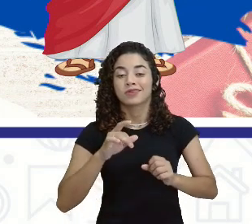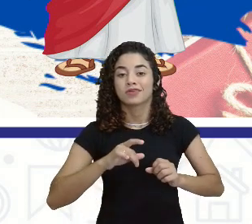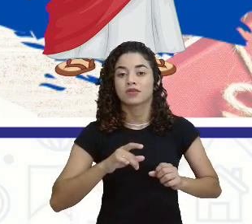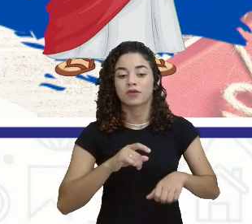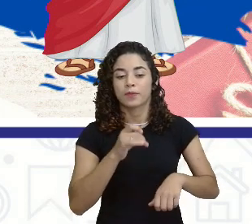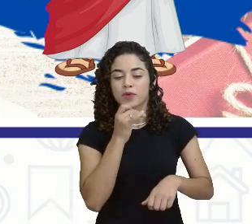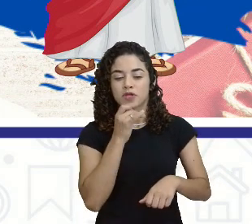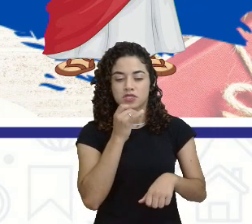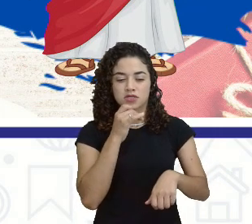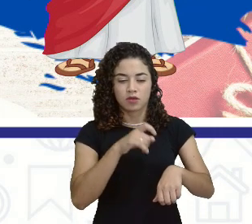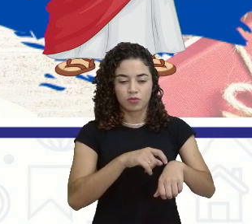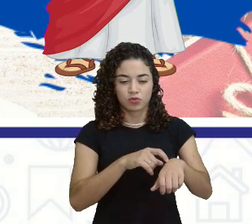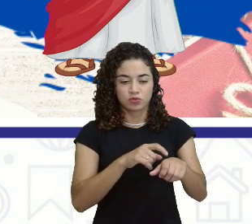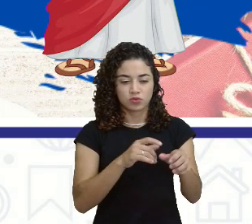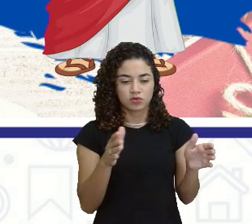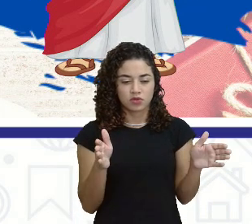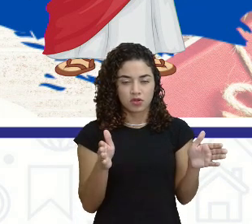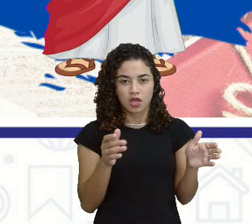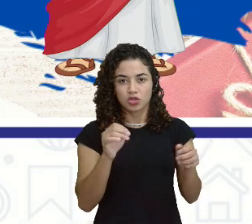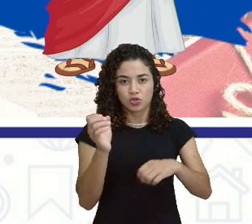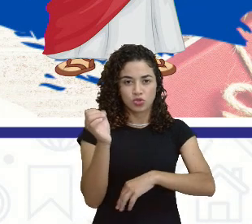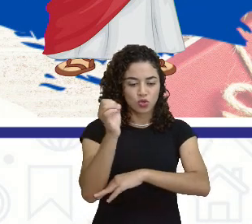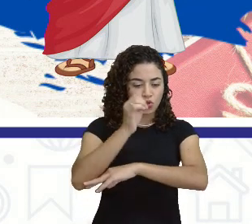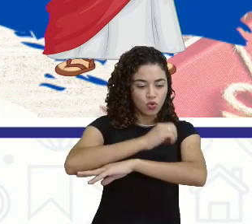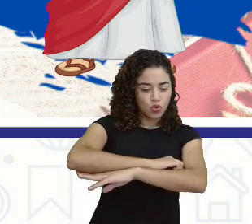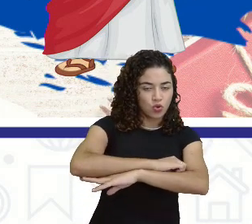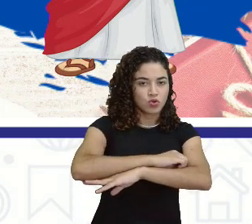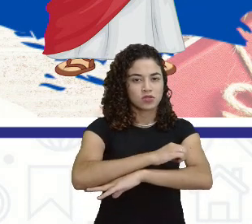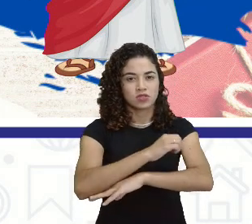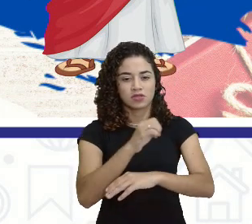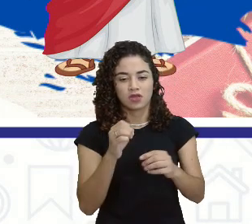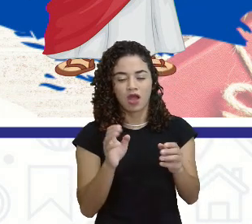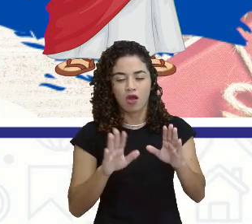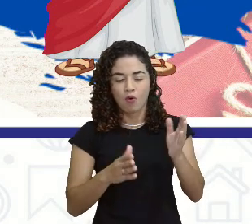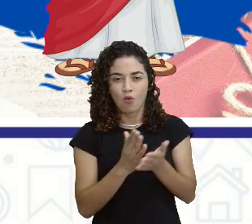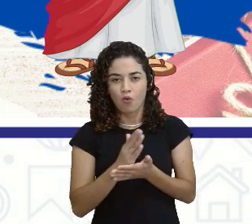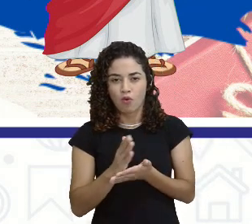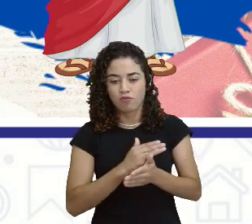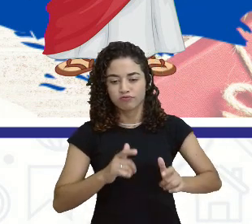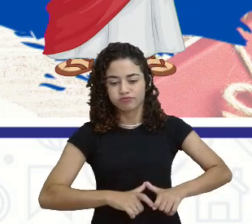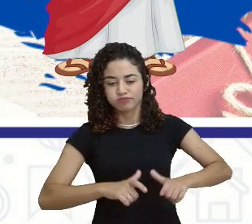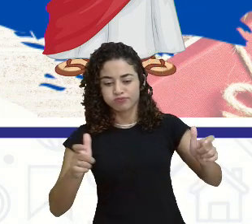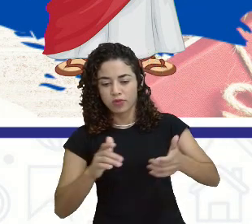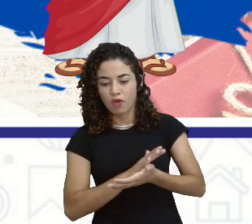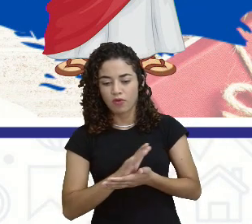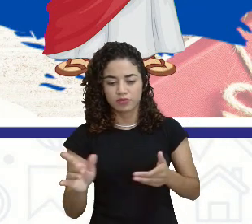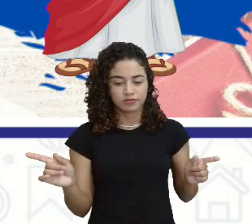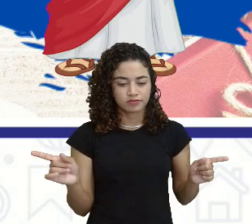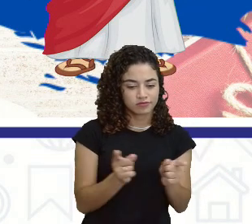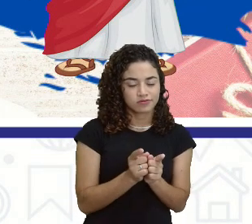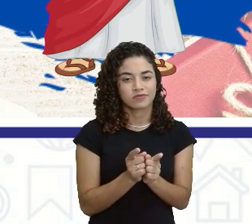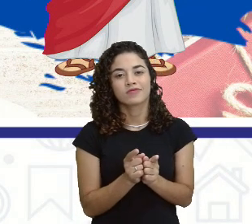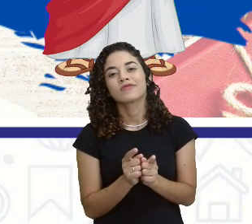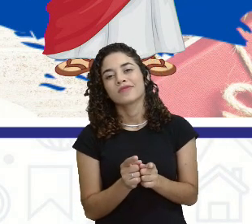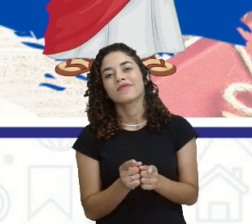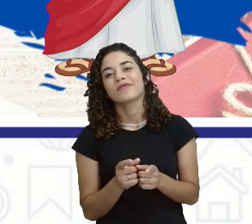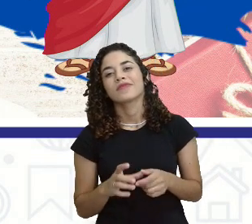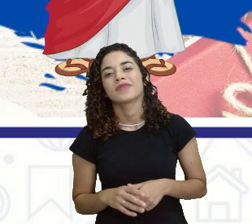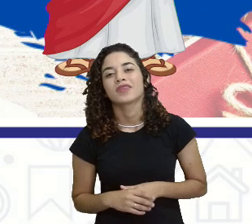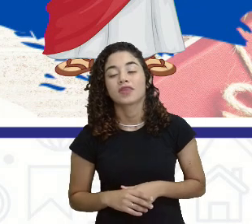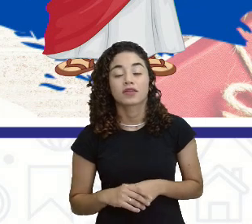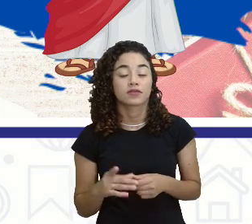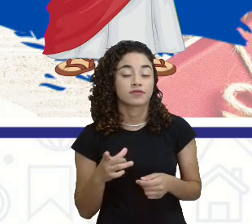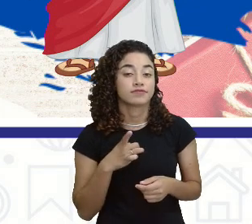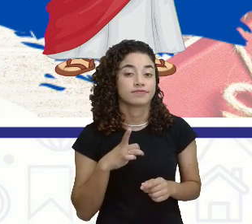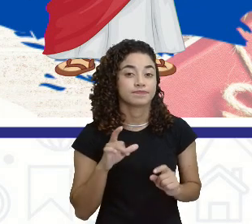ou menor do que as noites, né? Então a gente tem 2 solstícios, de verão e de inverno, e o equinócio, né? Os equinócios, né? Onde a gente